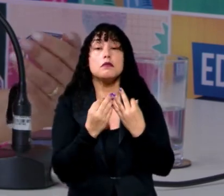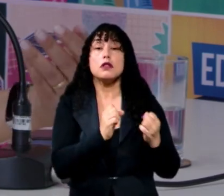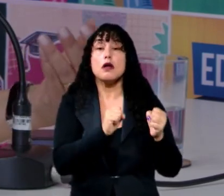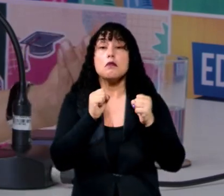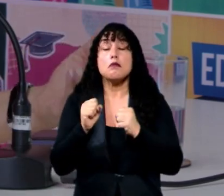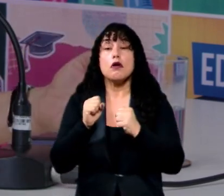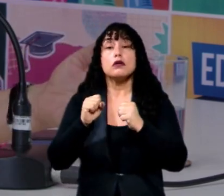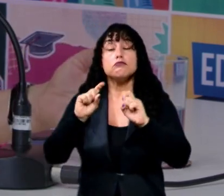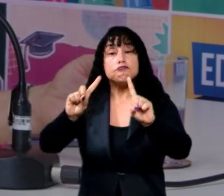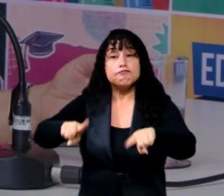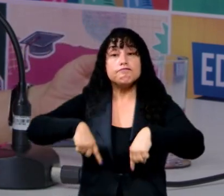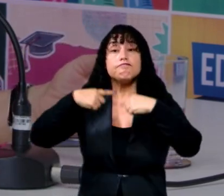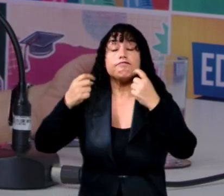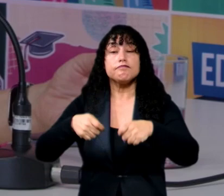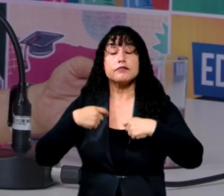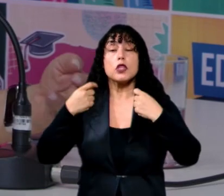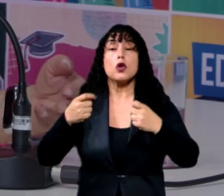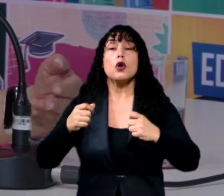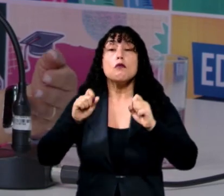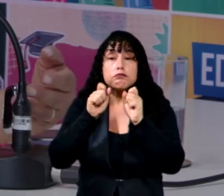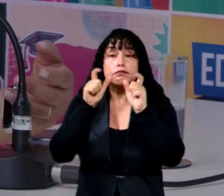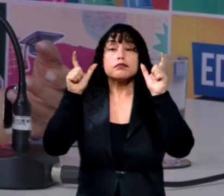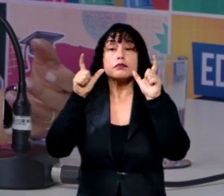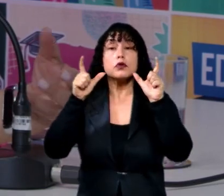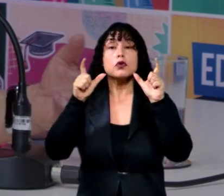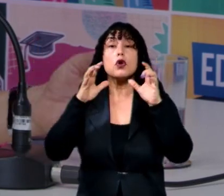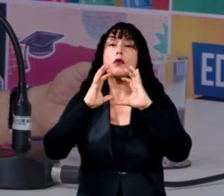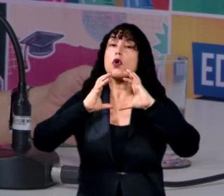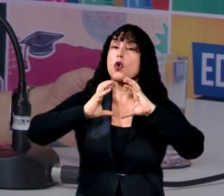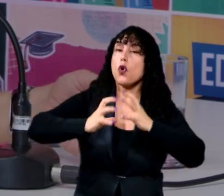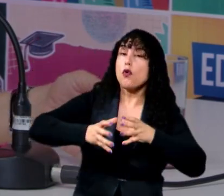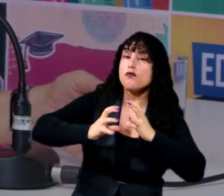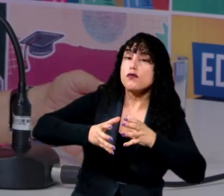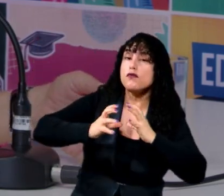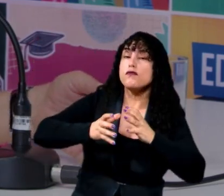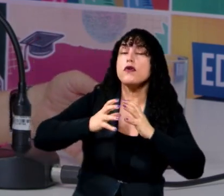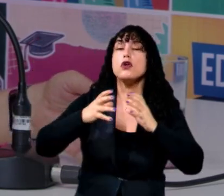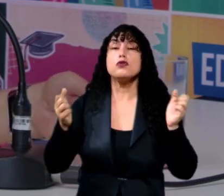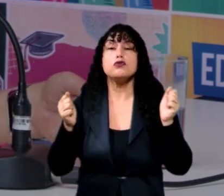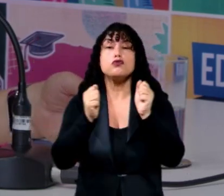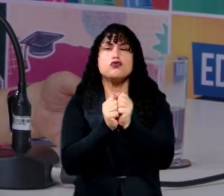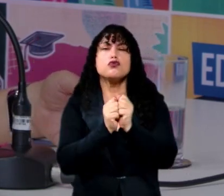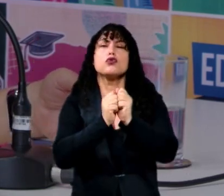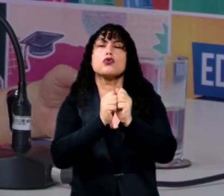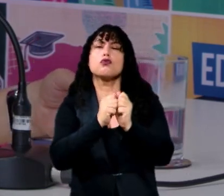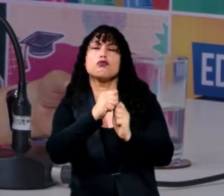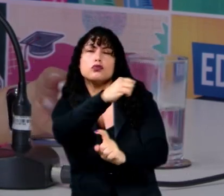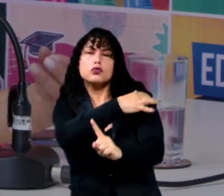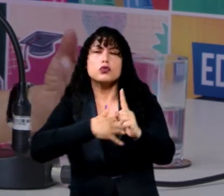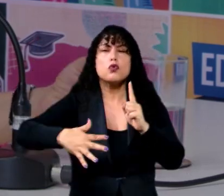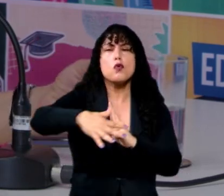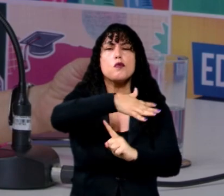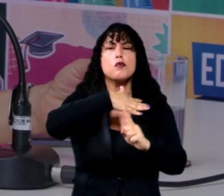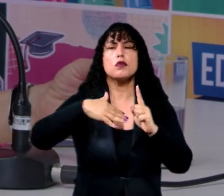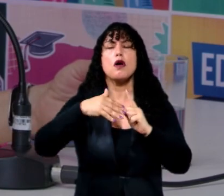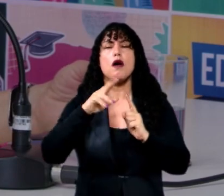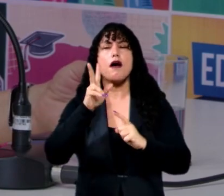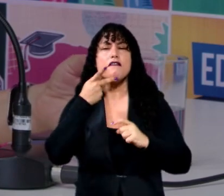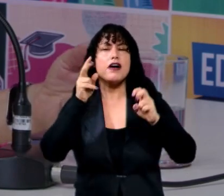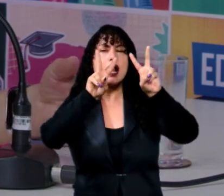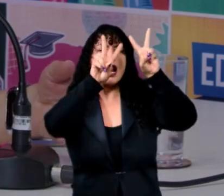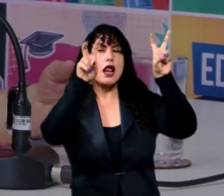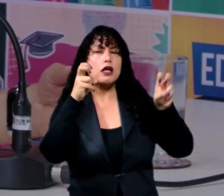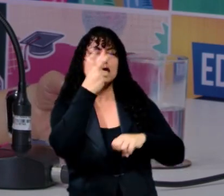pode despertar para isso na convivência de algum coletivo. uhum, Então, ao falarmos sobre